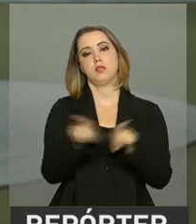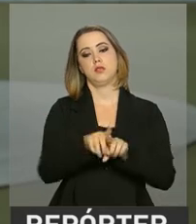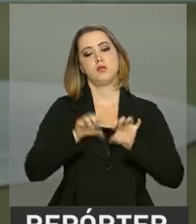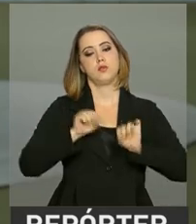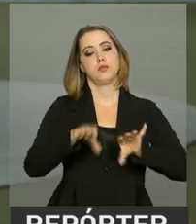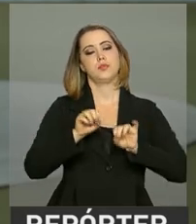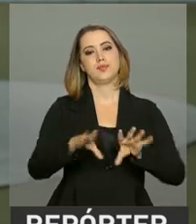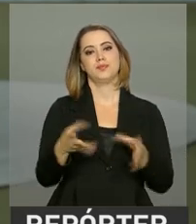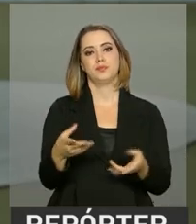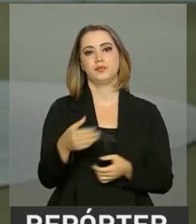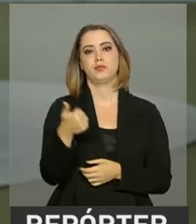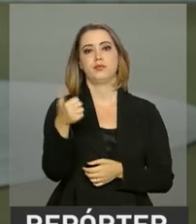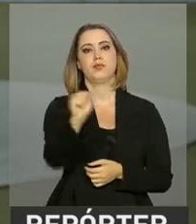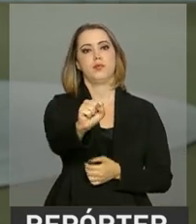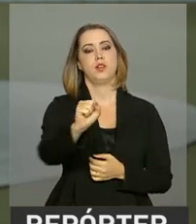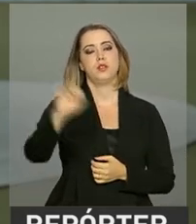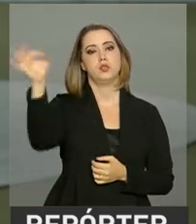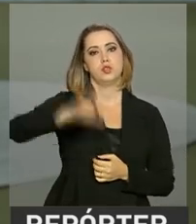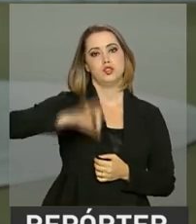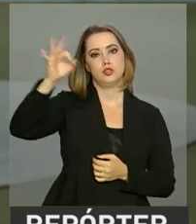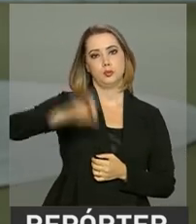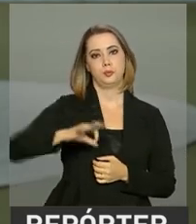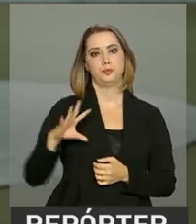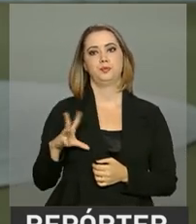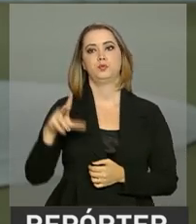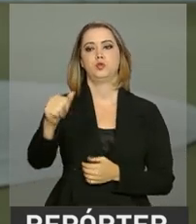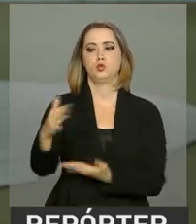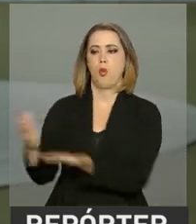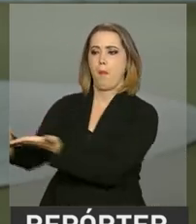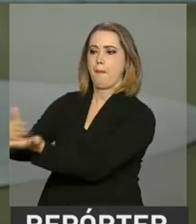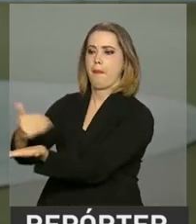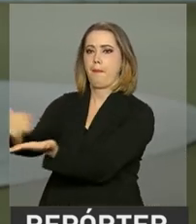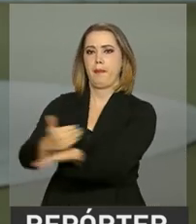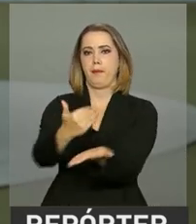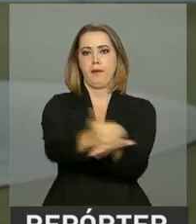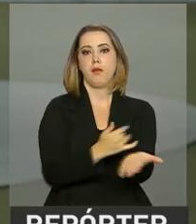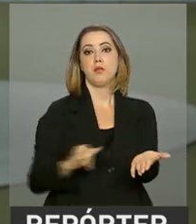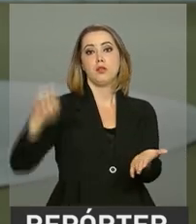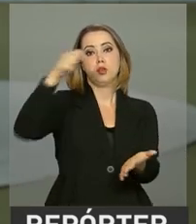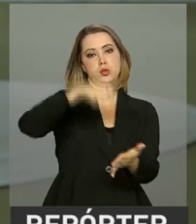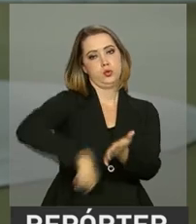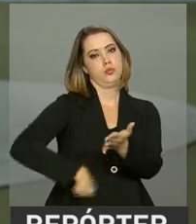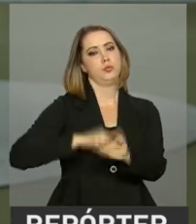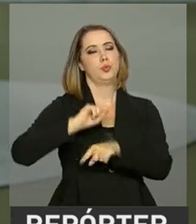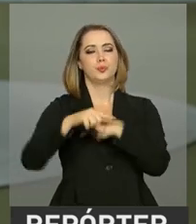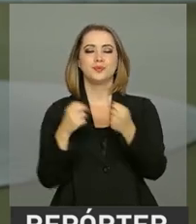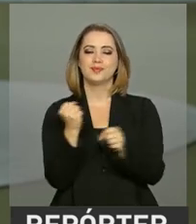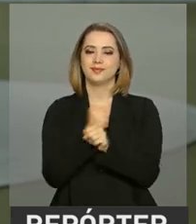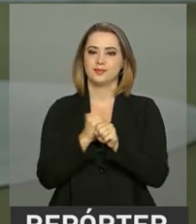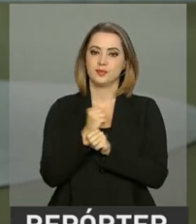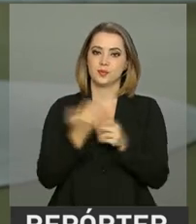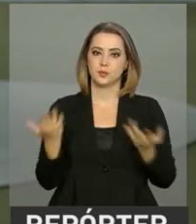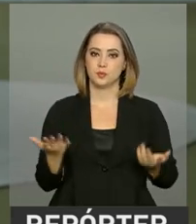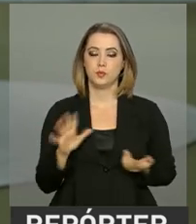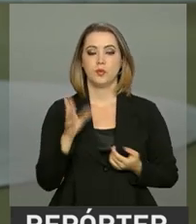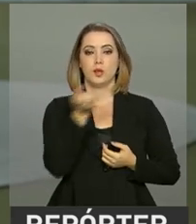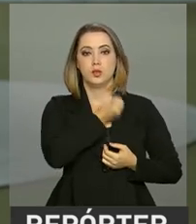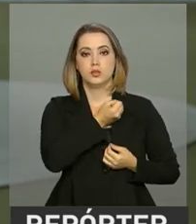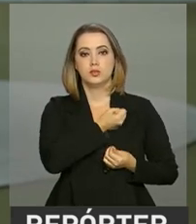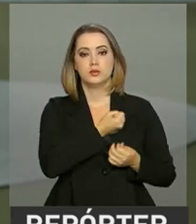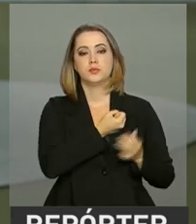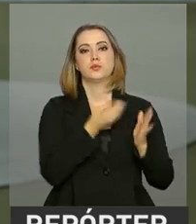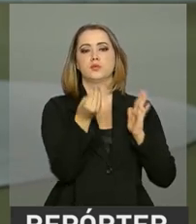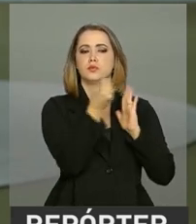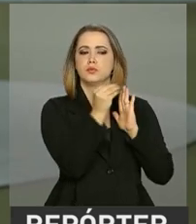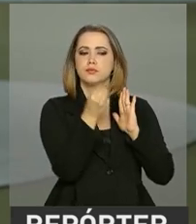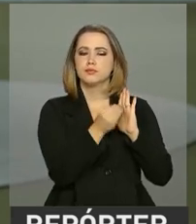educação, com 18% dos impostos arrecadados no ano que vem. Os principais números do orçamento